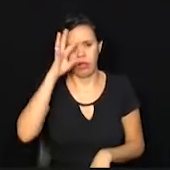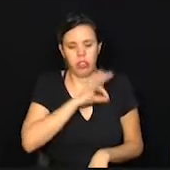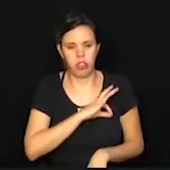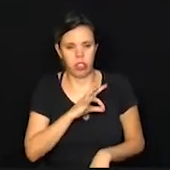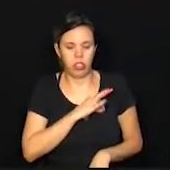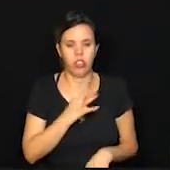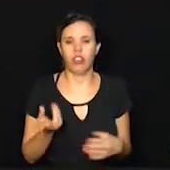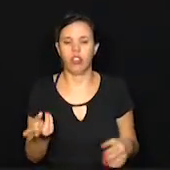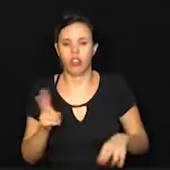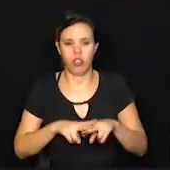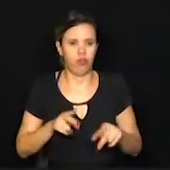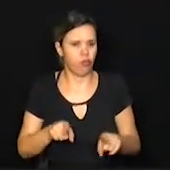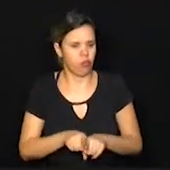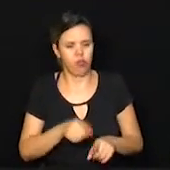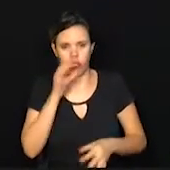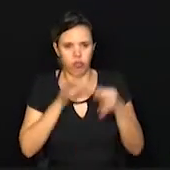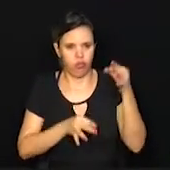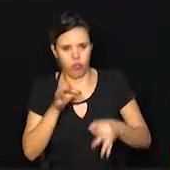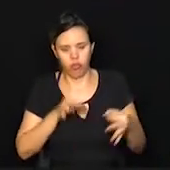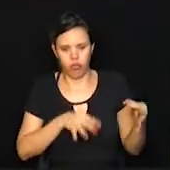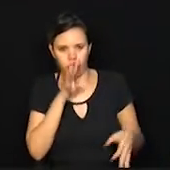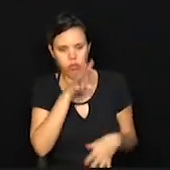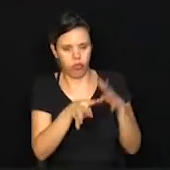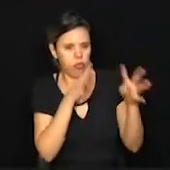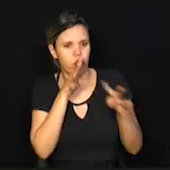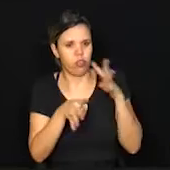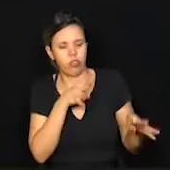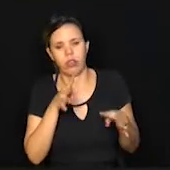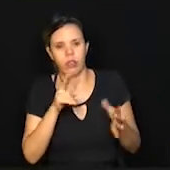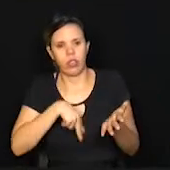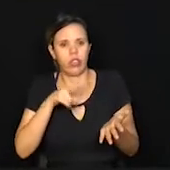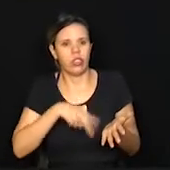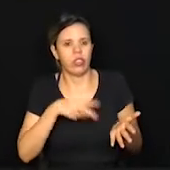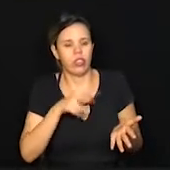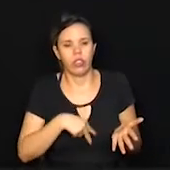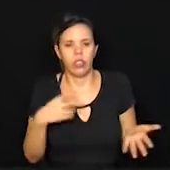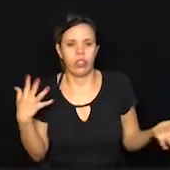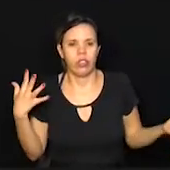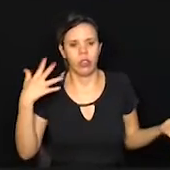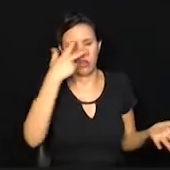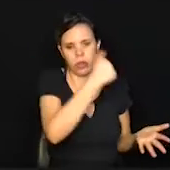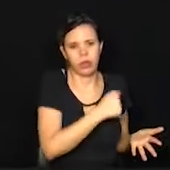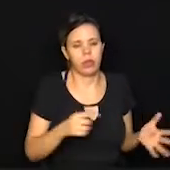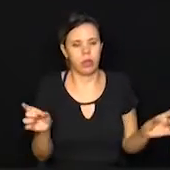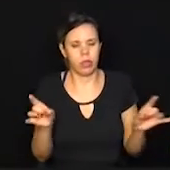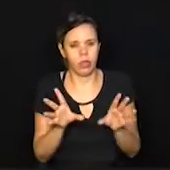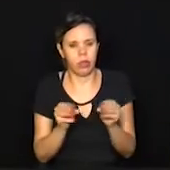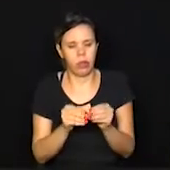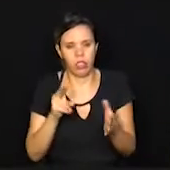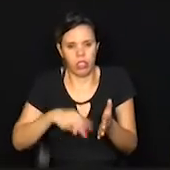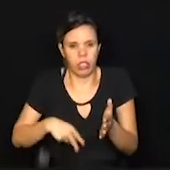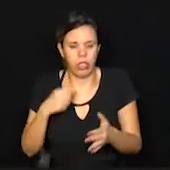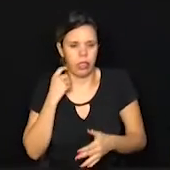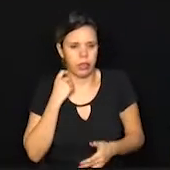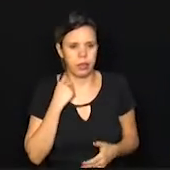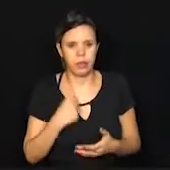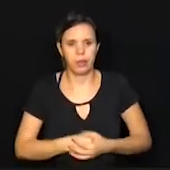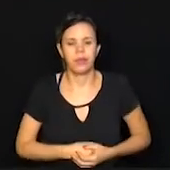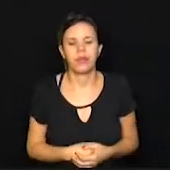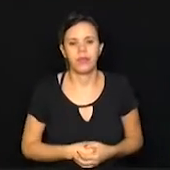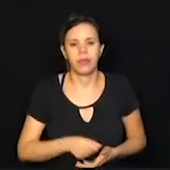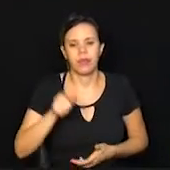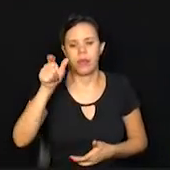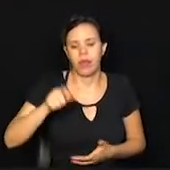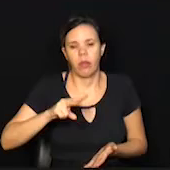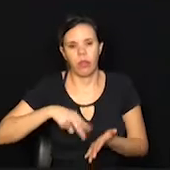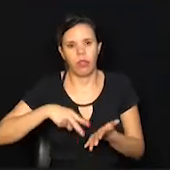Argentina foram submetidos a julgamento EA sentença foi lida E aí é muito bonito porque quando terminar a leitura da sentença o